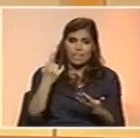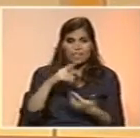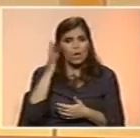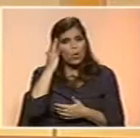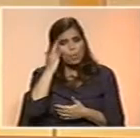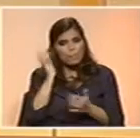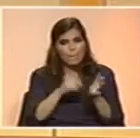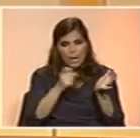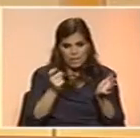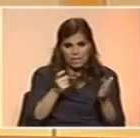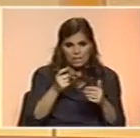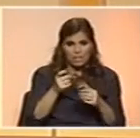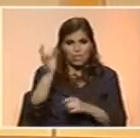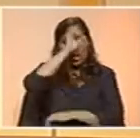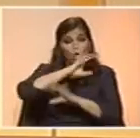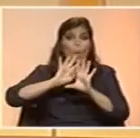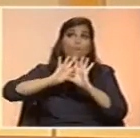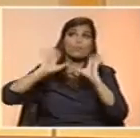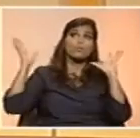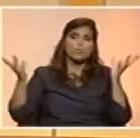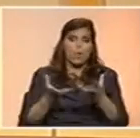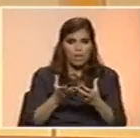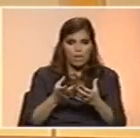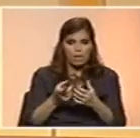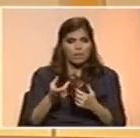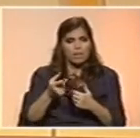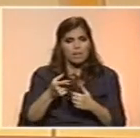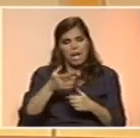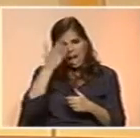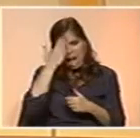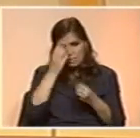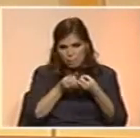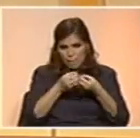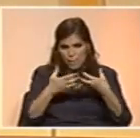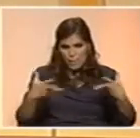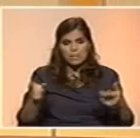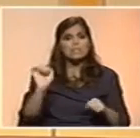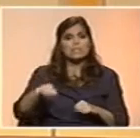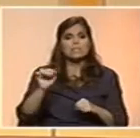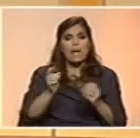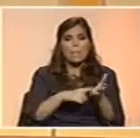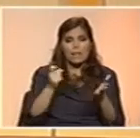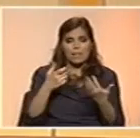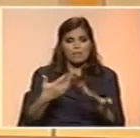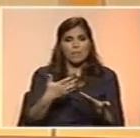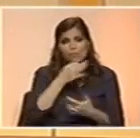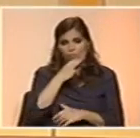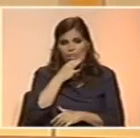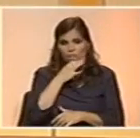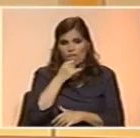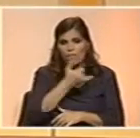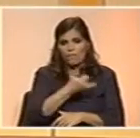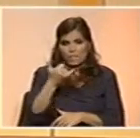dos Estados Unidos da América e da Europa em geral. E há tendência de aumento nesses... Completamente. Nos Estados Unidos da América estamos a falar numa realidade de